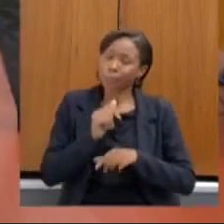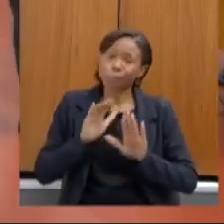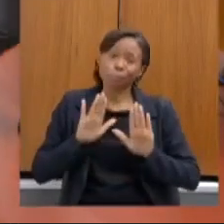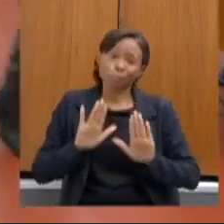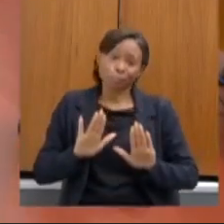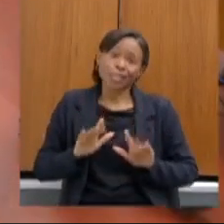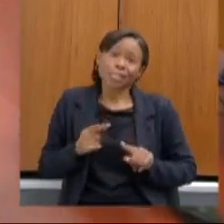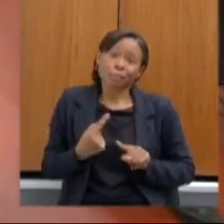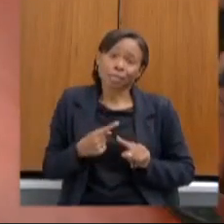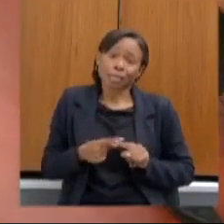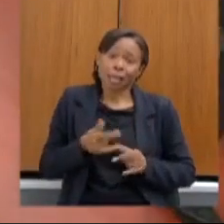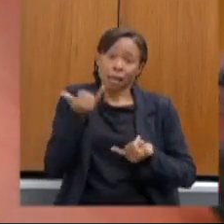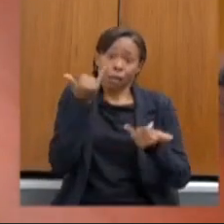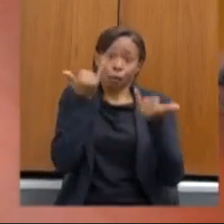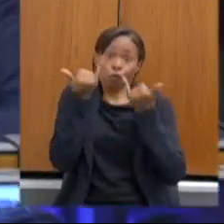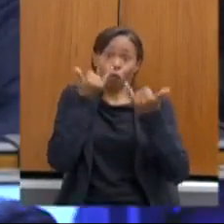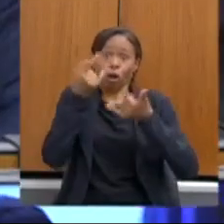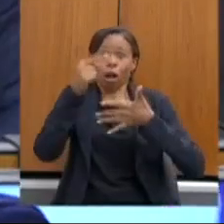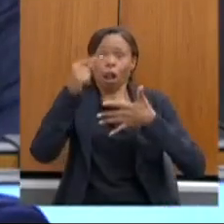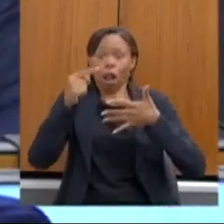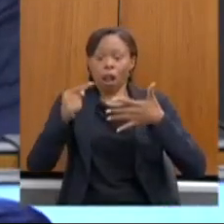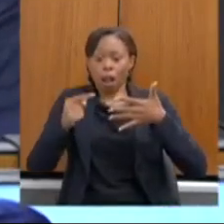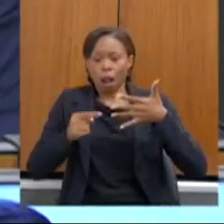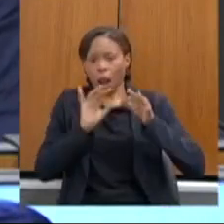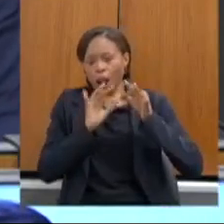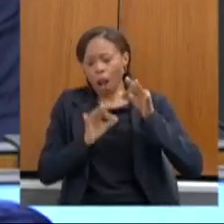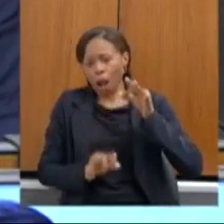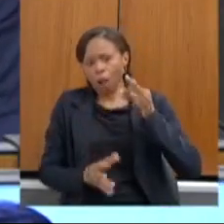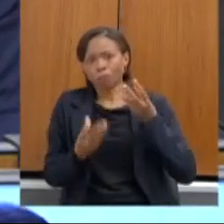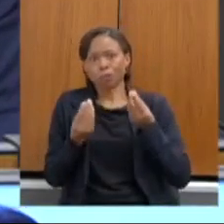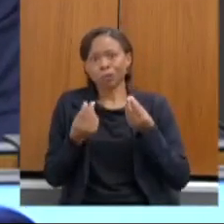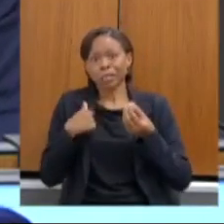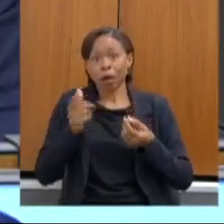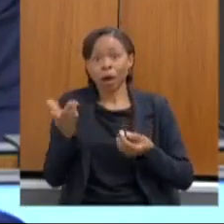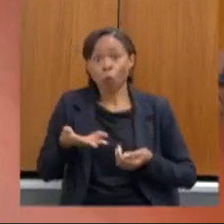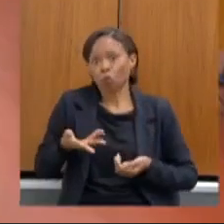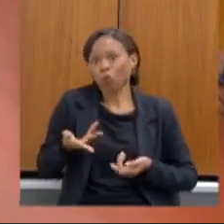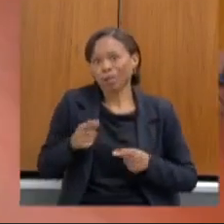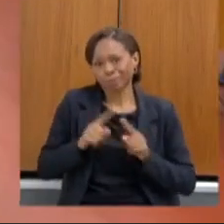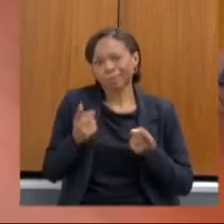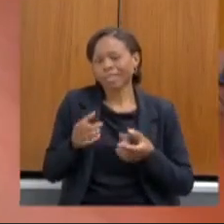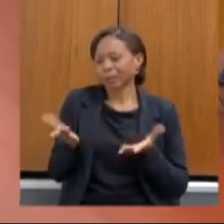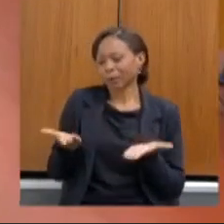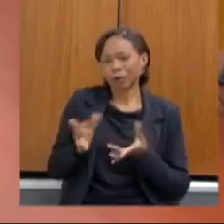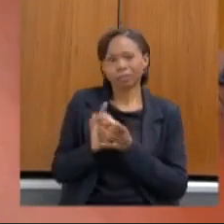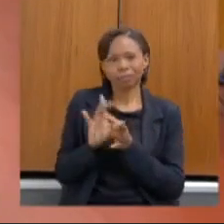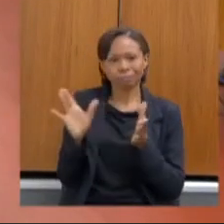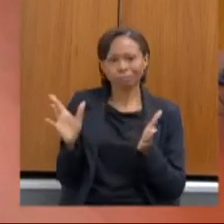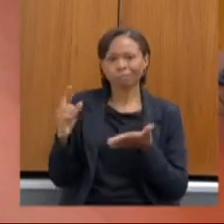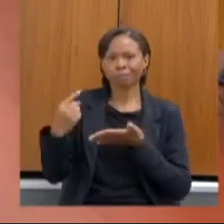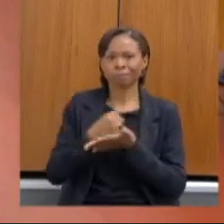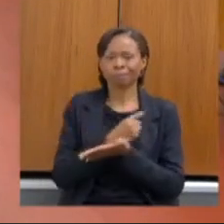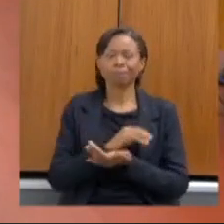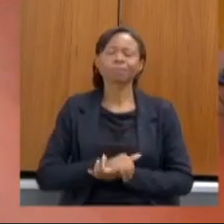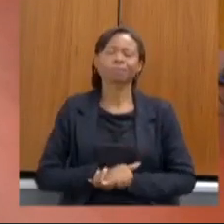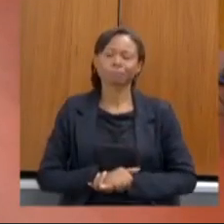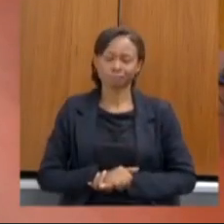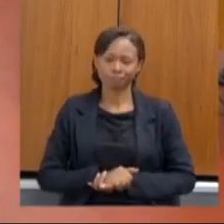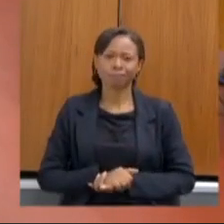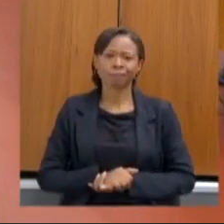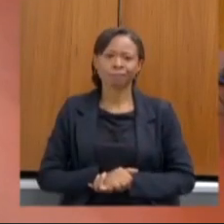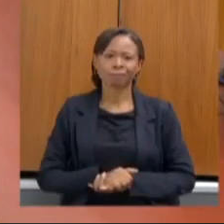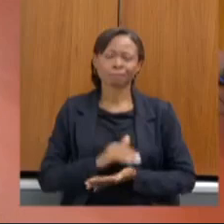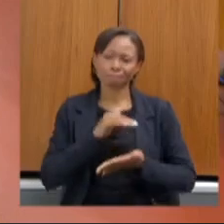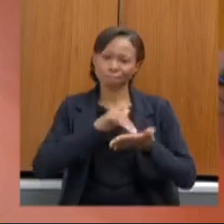muita informação e eu falei de Pitch acelerado aqui mas fica disposição das perguntas agradeço a